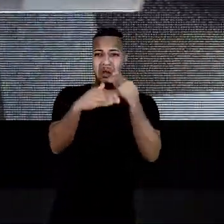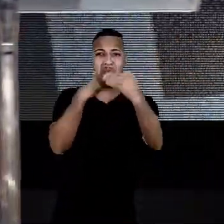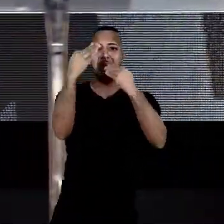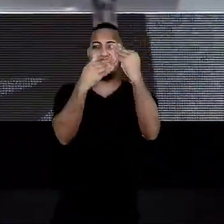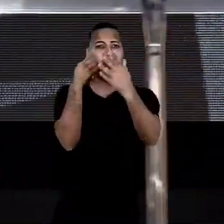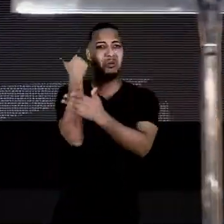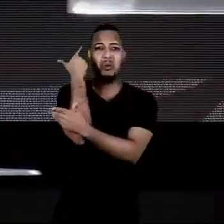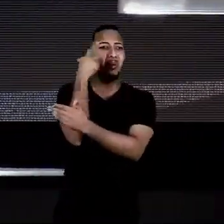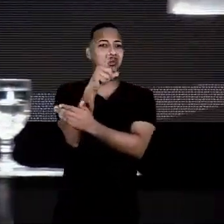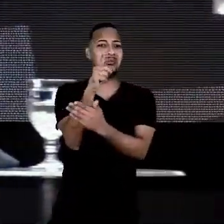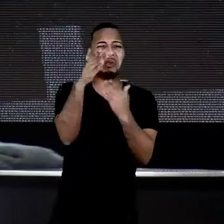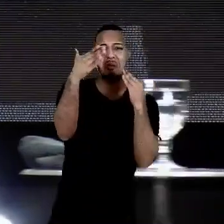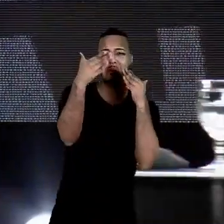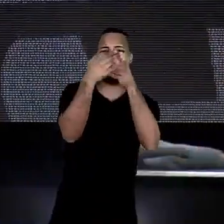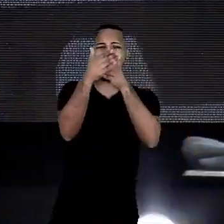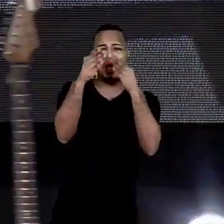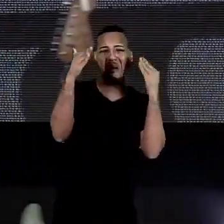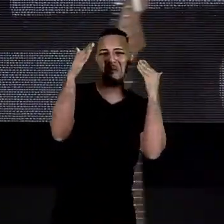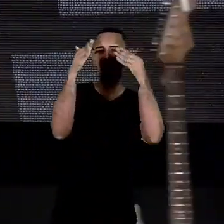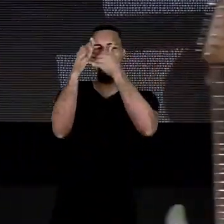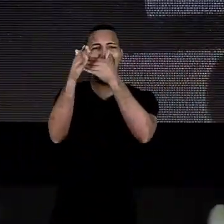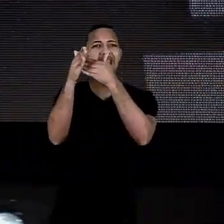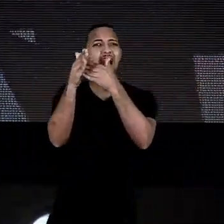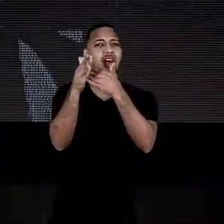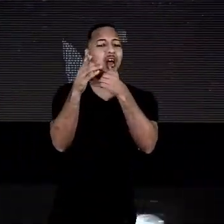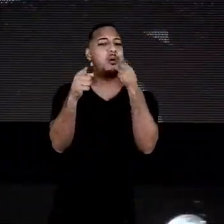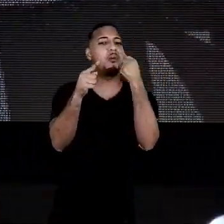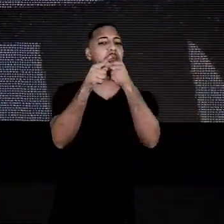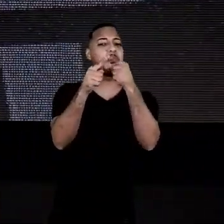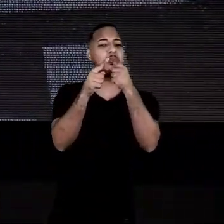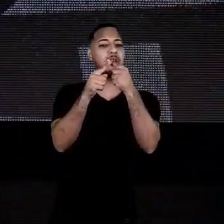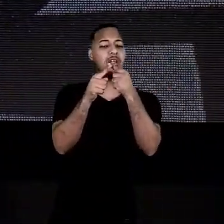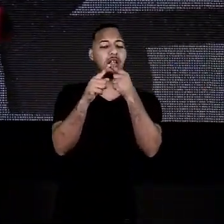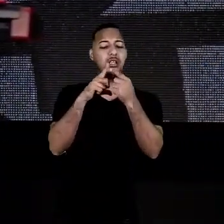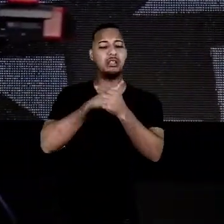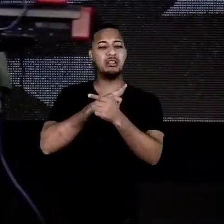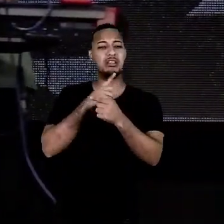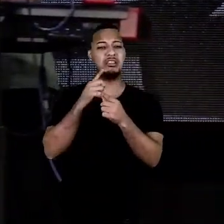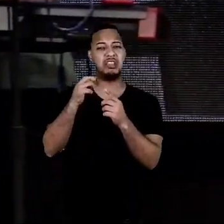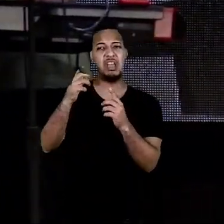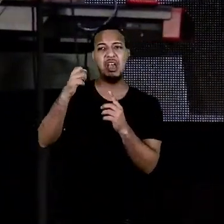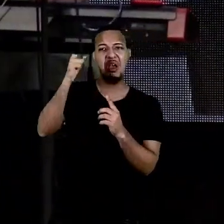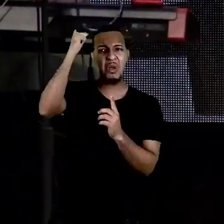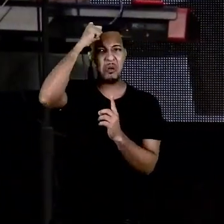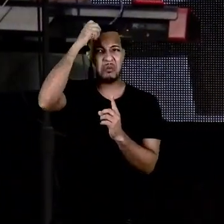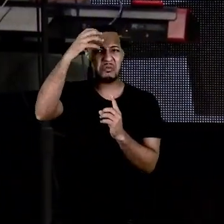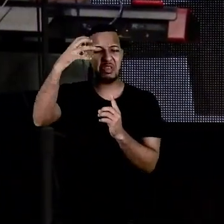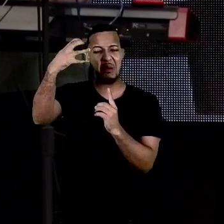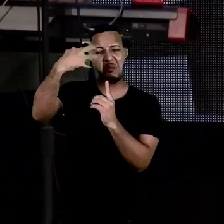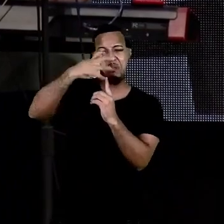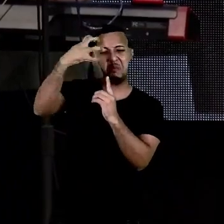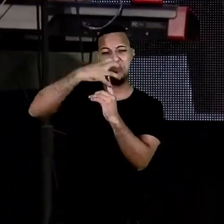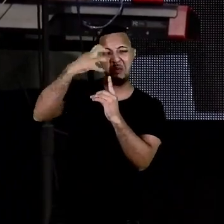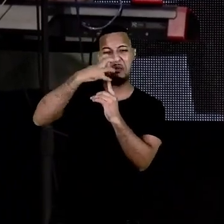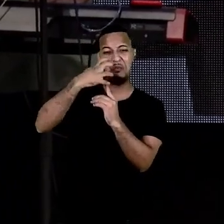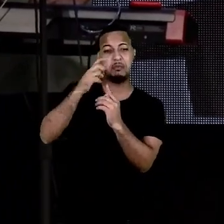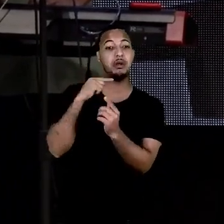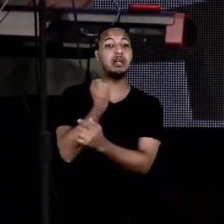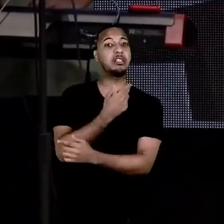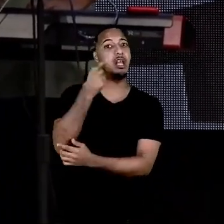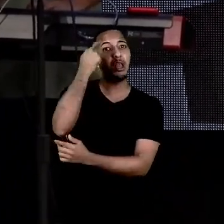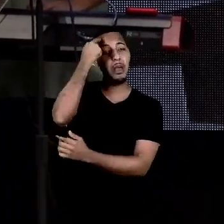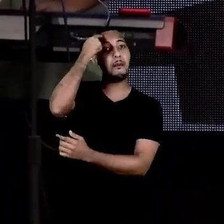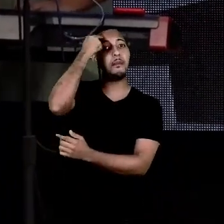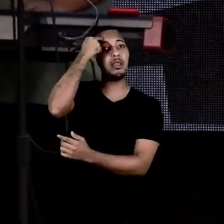não consigo avançar. Por quê? Porque tem horas que o diabo faz com que a gente pense que a gente não tem forças